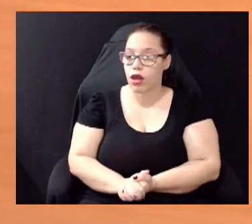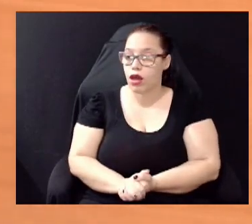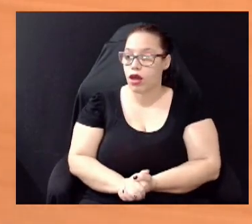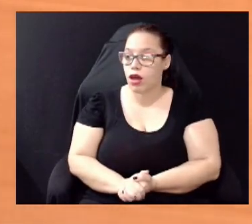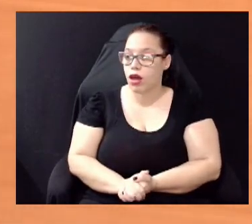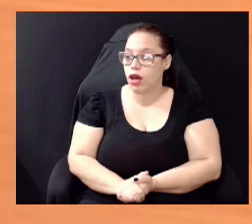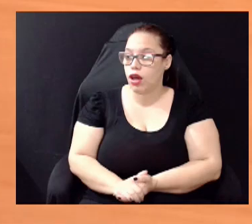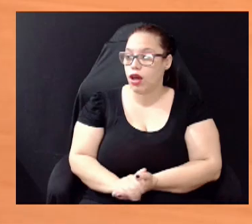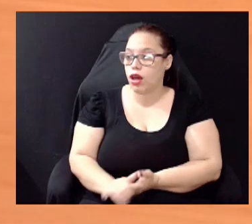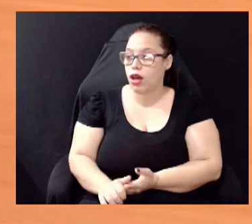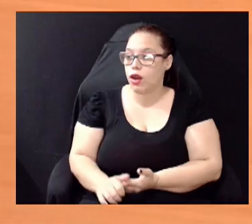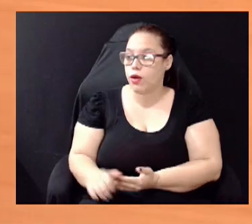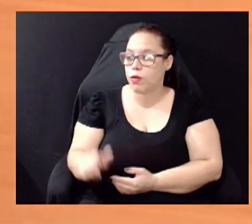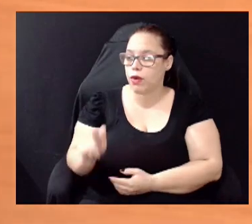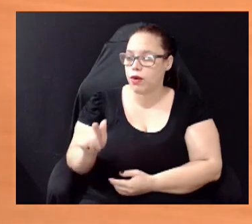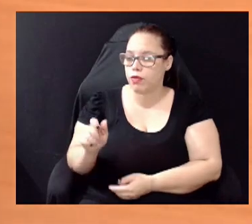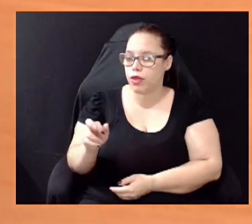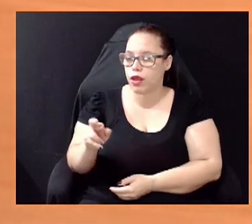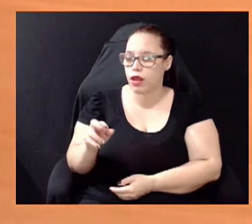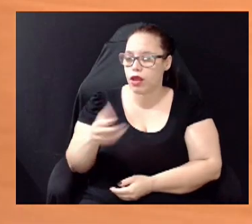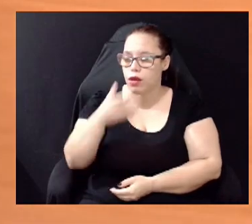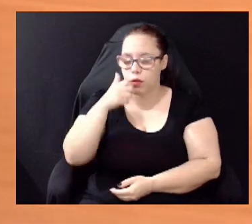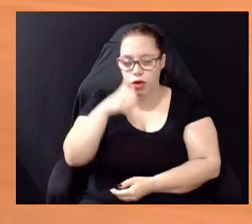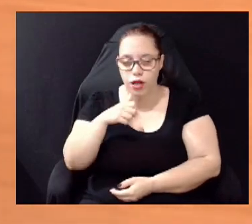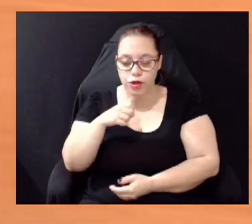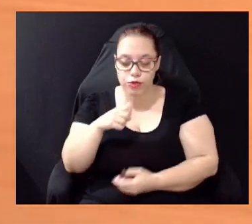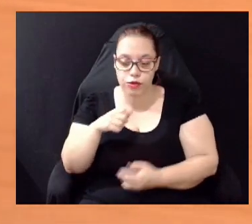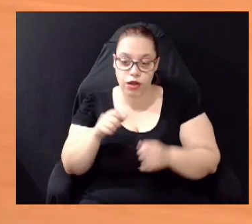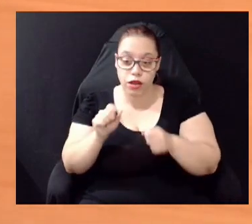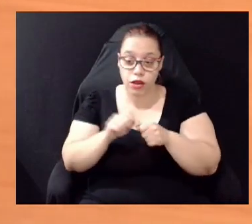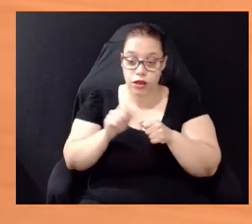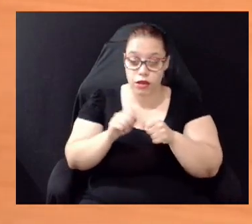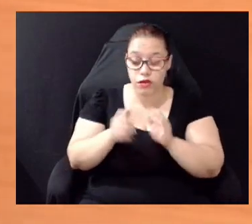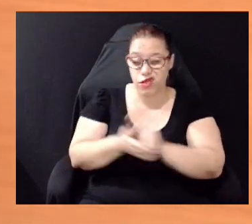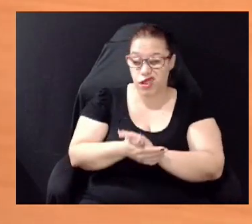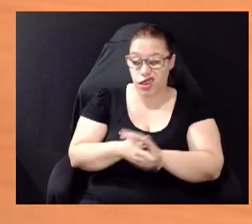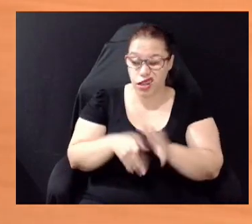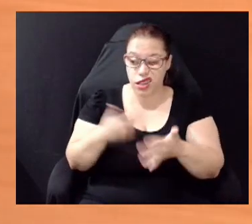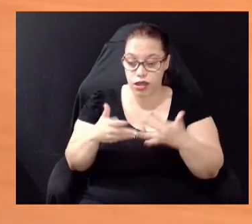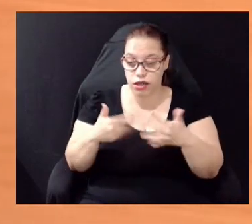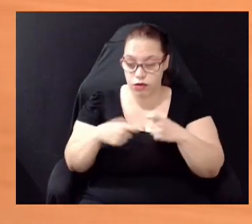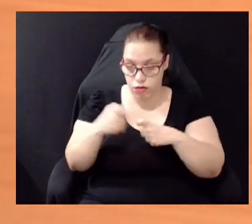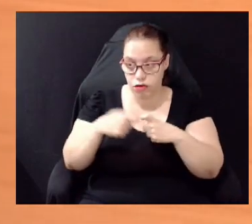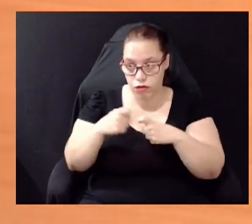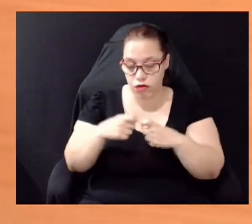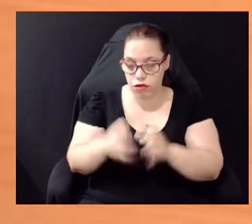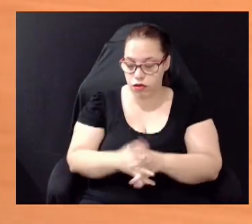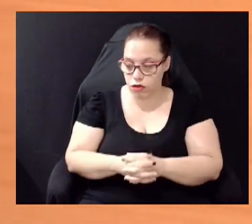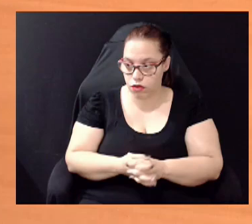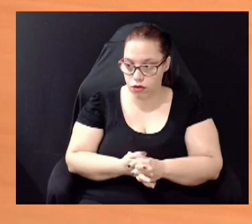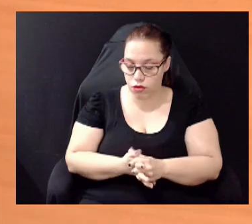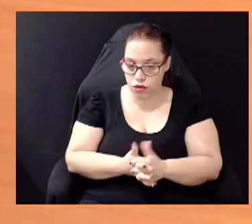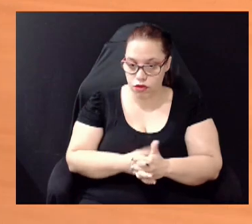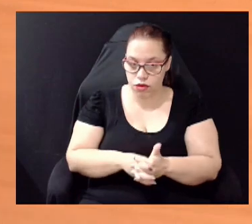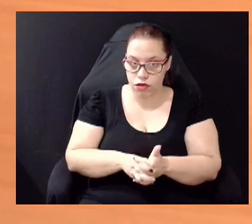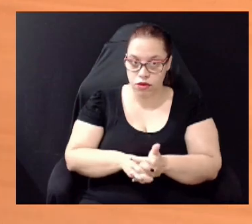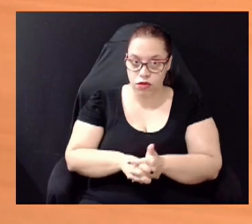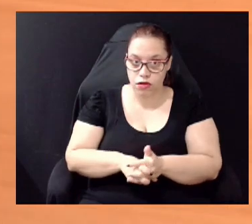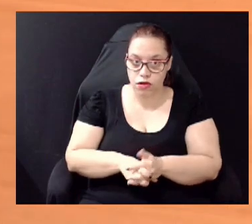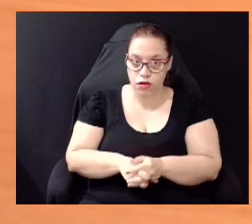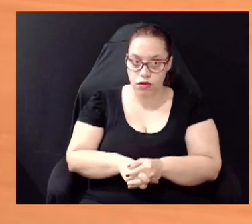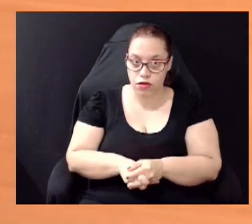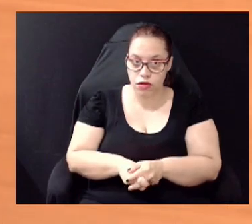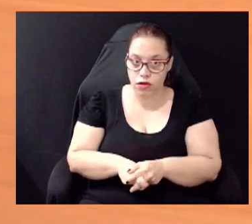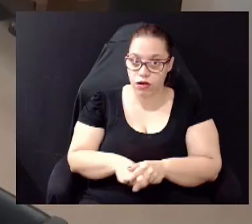falei que você não esfregou a carteirinha na cara dele. Ela aqui, meu amor, você tá presa agora, eu estou te prendendo. Mas ela não teve... qual